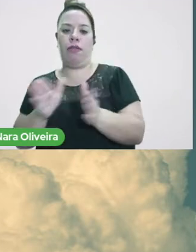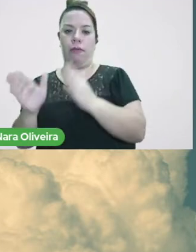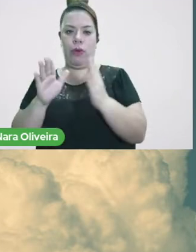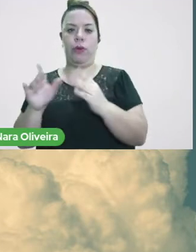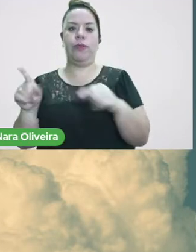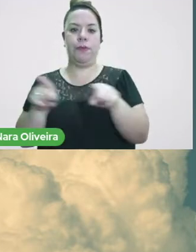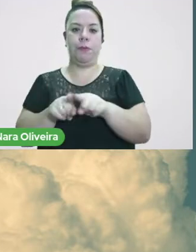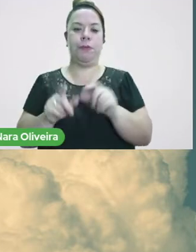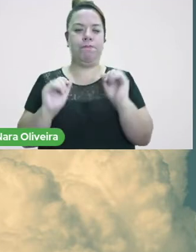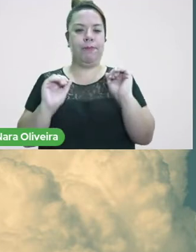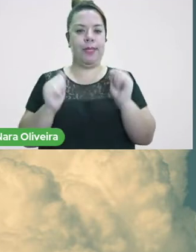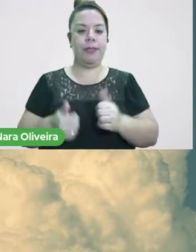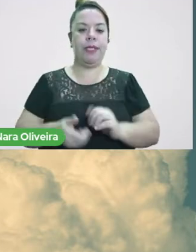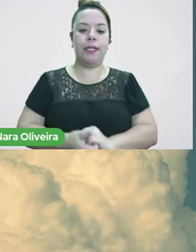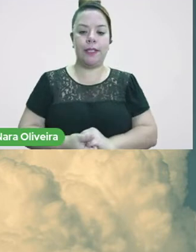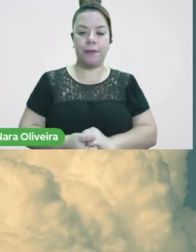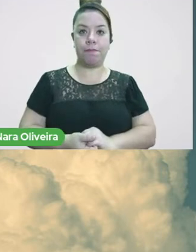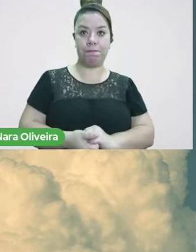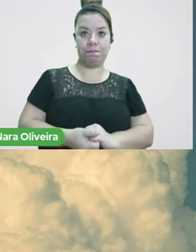Beleza. Então, vamos lá.